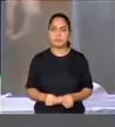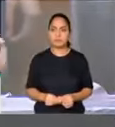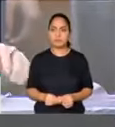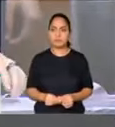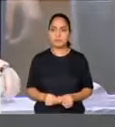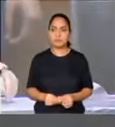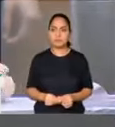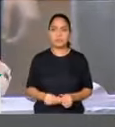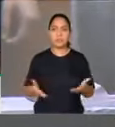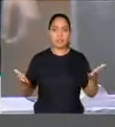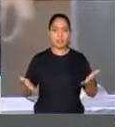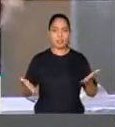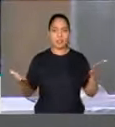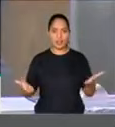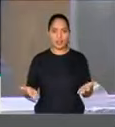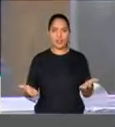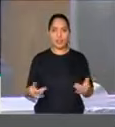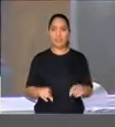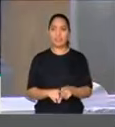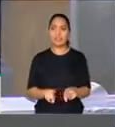Nós estamos aqui também